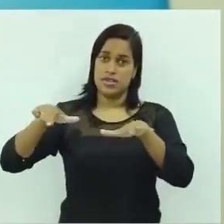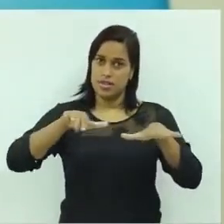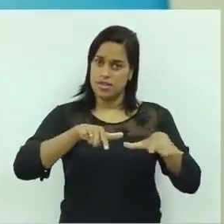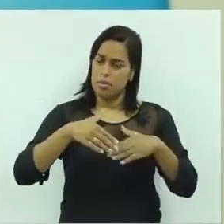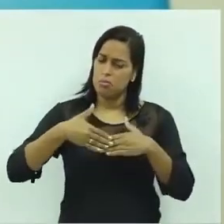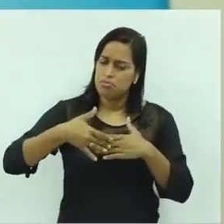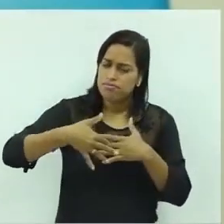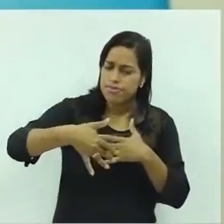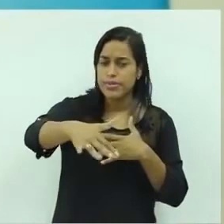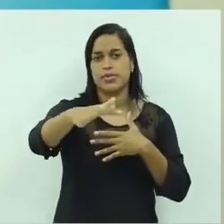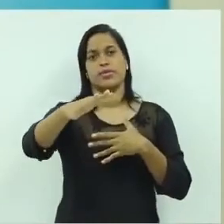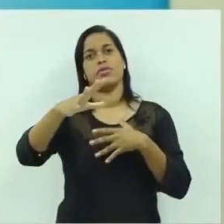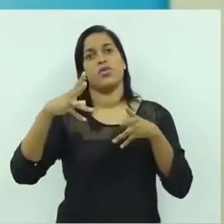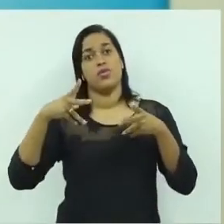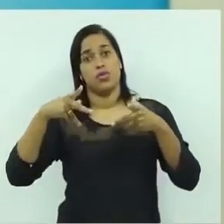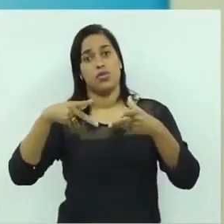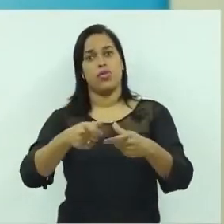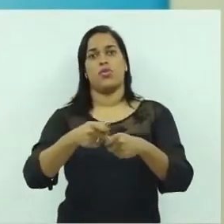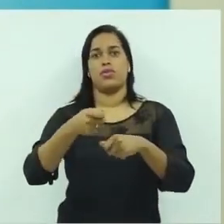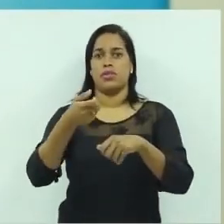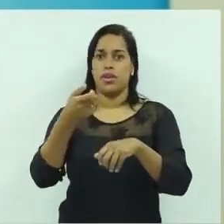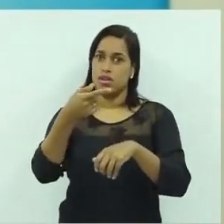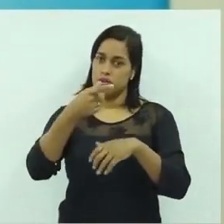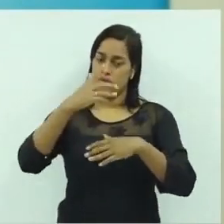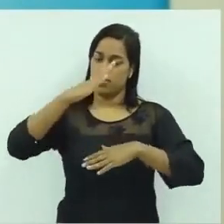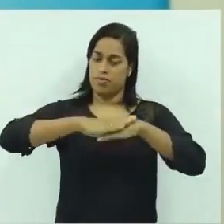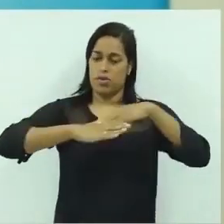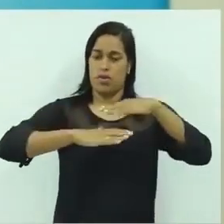e daqui para frente durante toda a